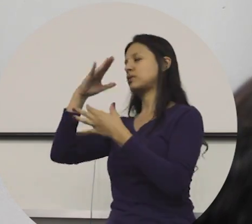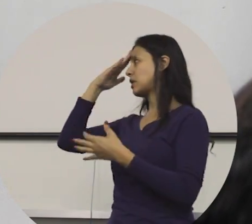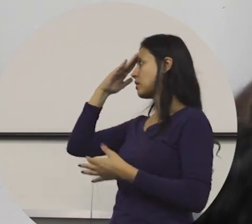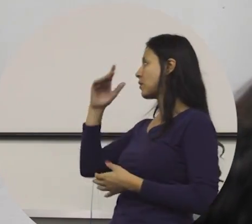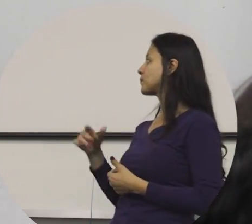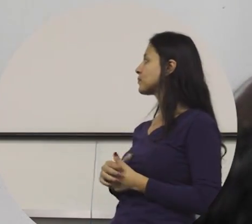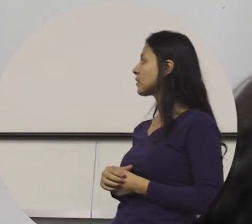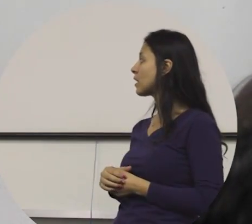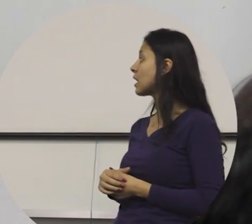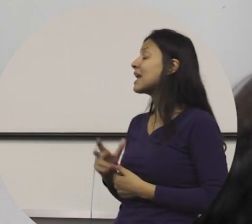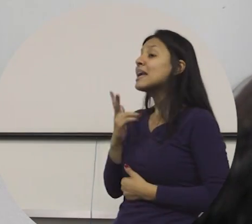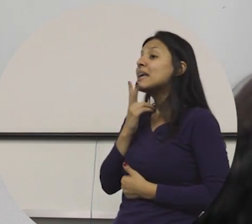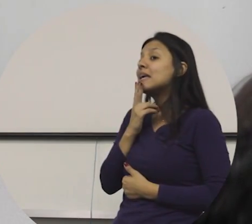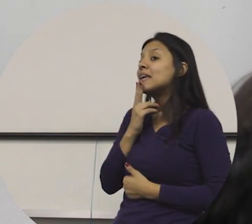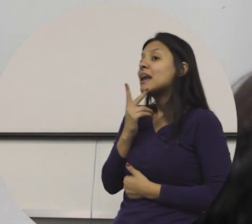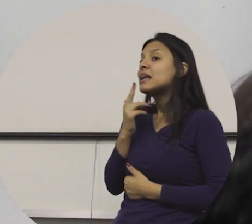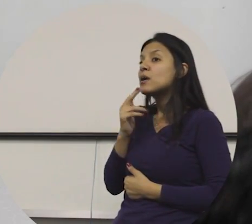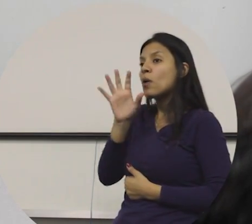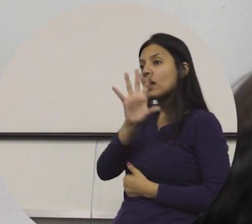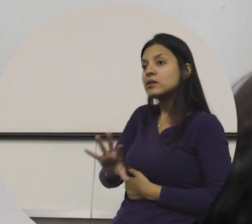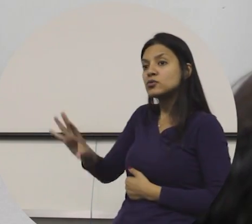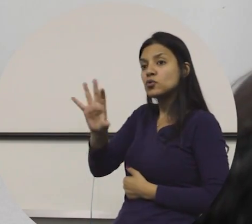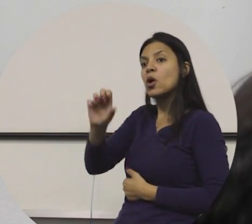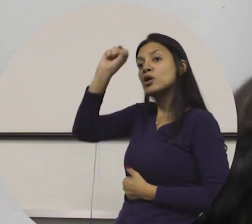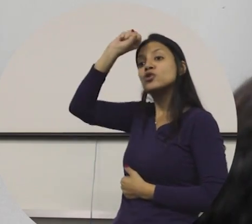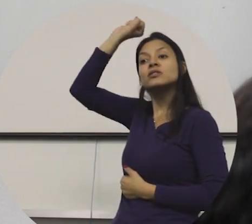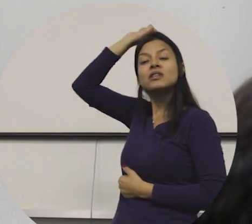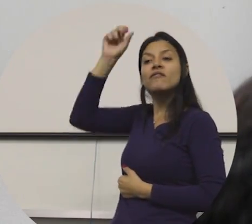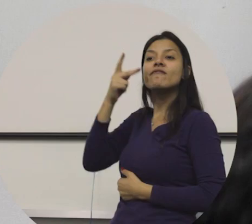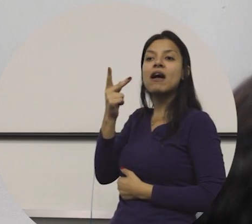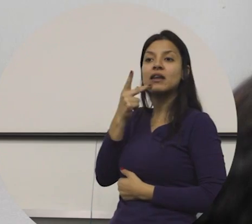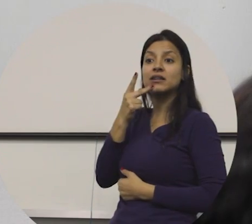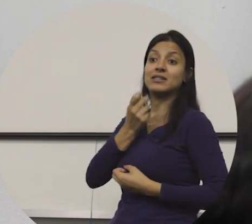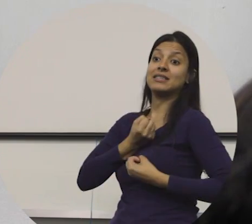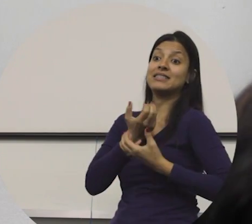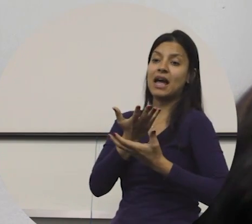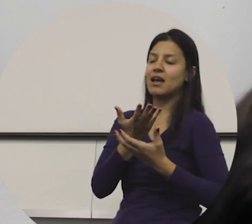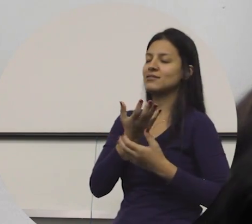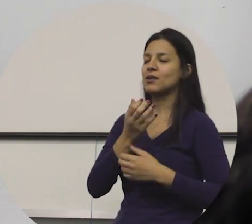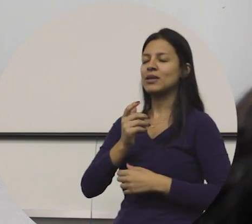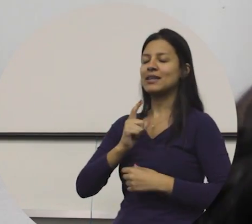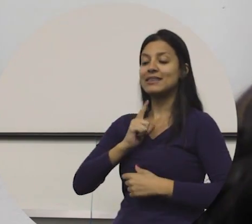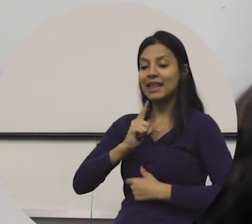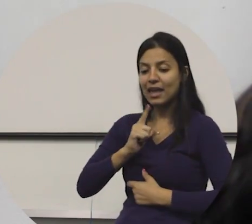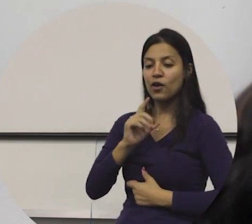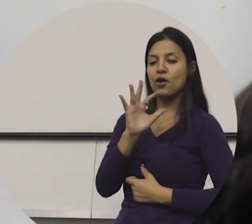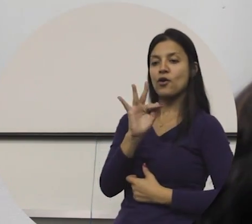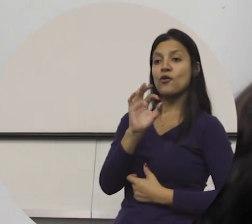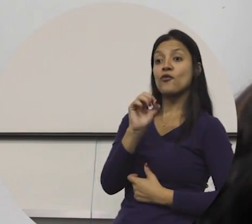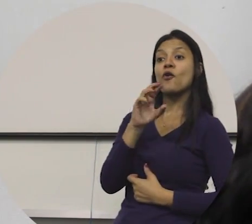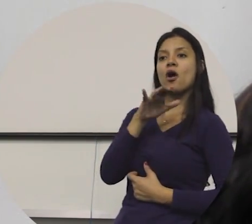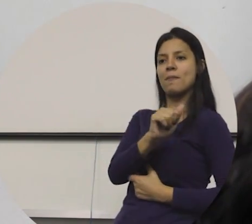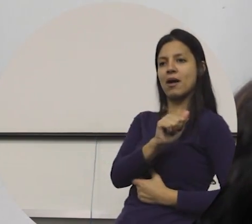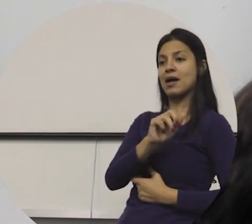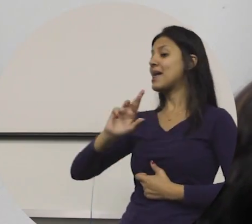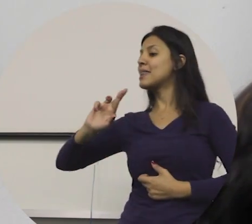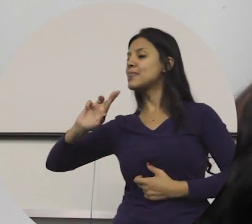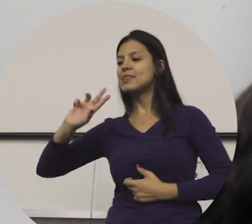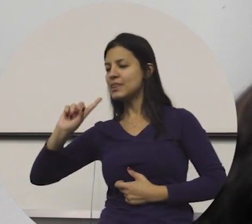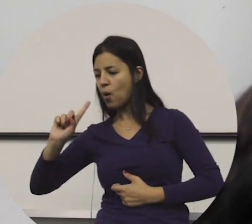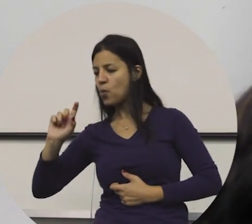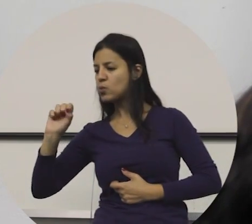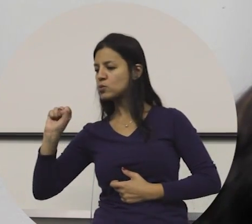Só se fala, isso gera uma forma, não uma substância. A substância do